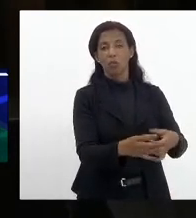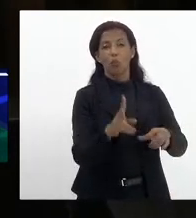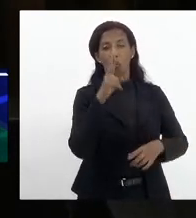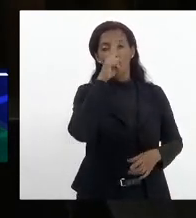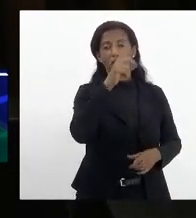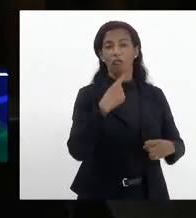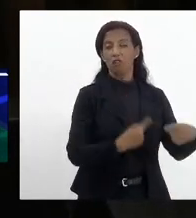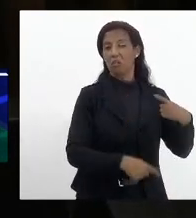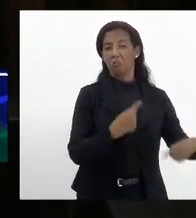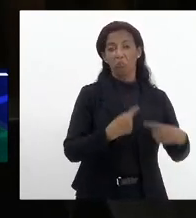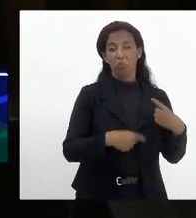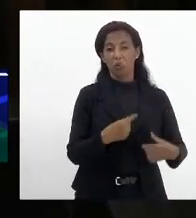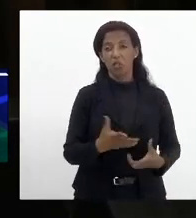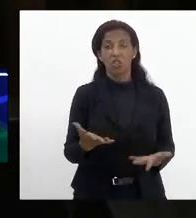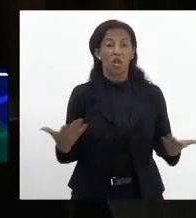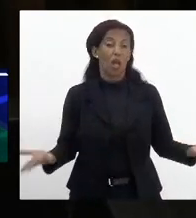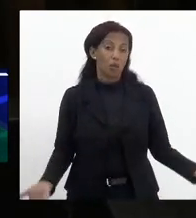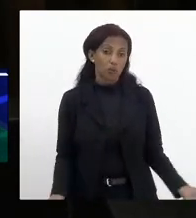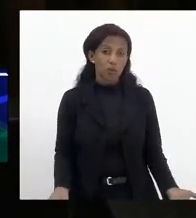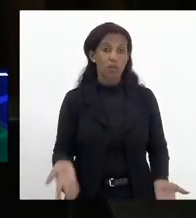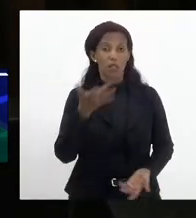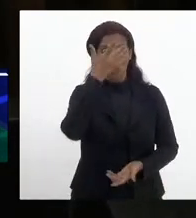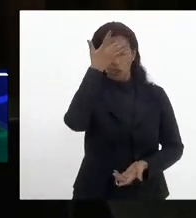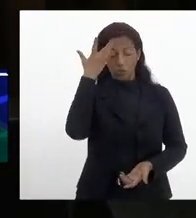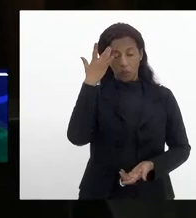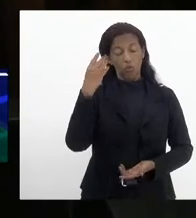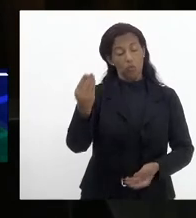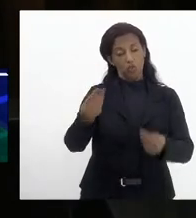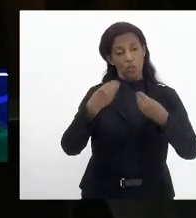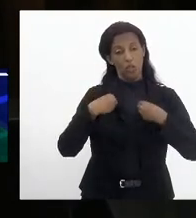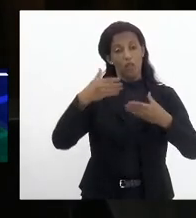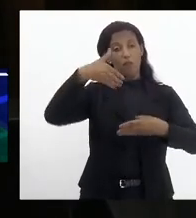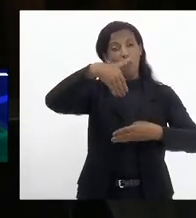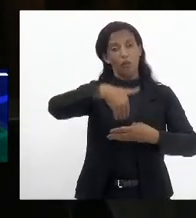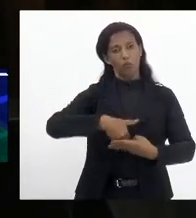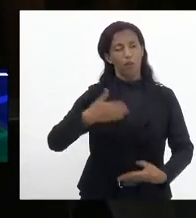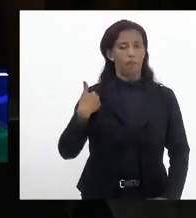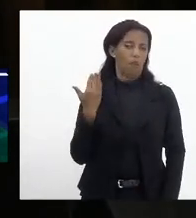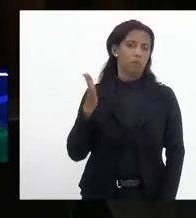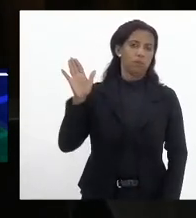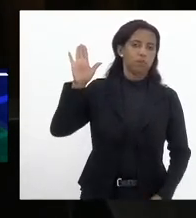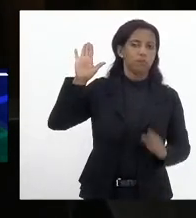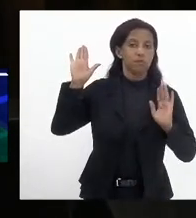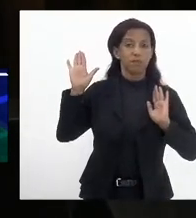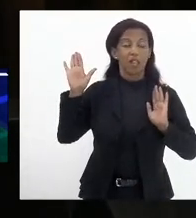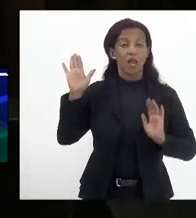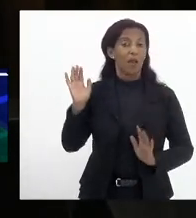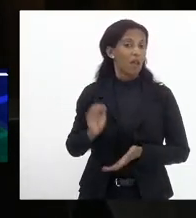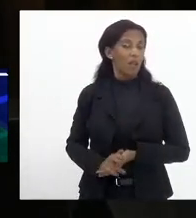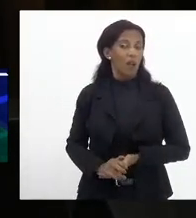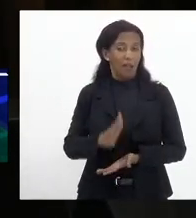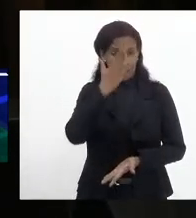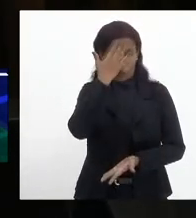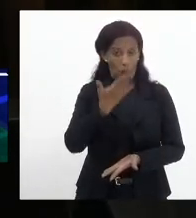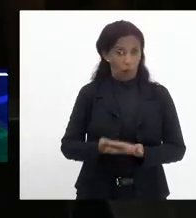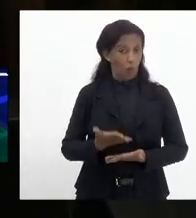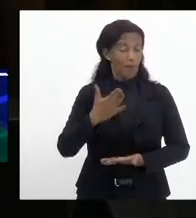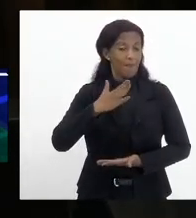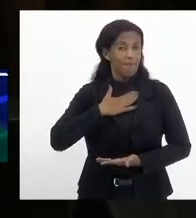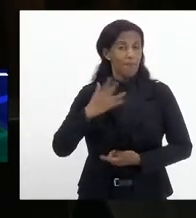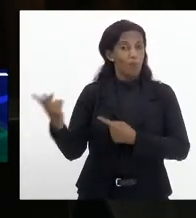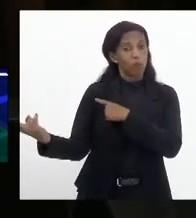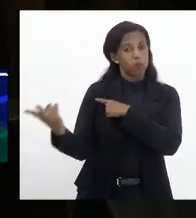força política, a não ser aquelas que me conferiram a confiança da votação, aqueles que confiaram em mim na